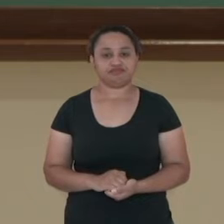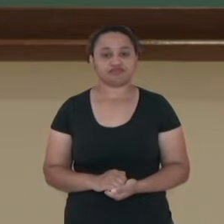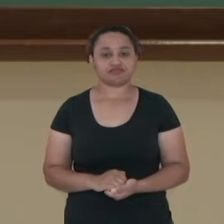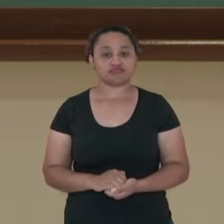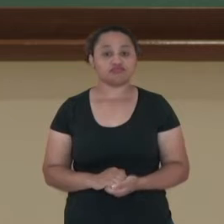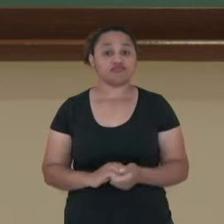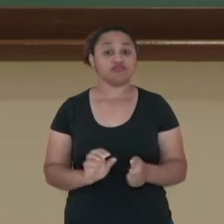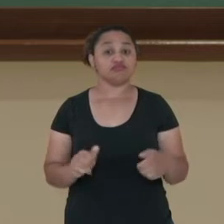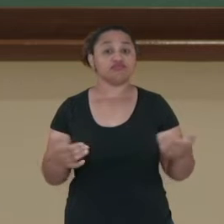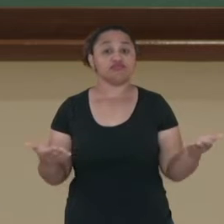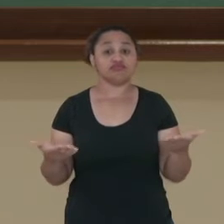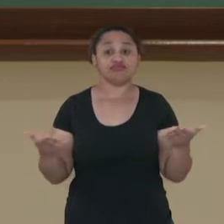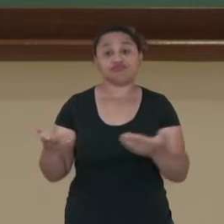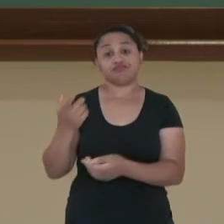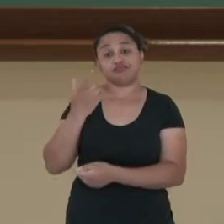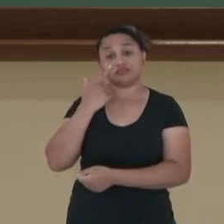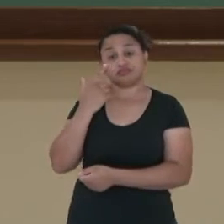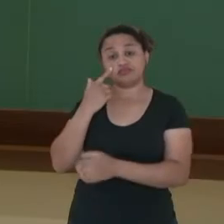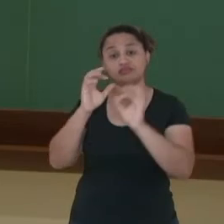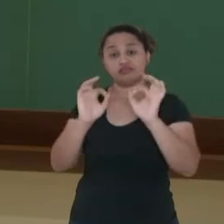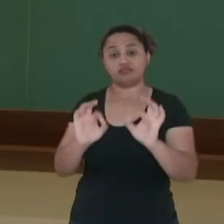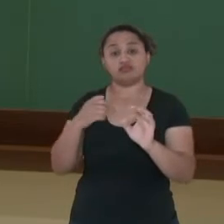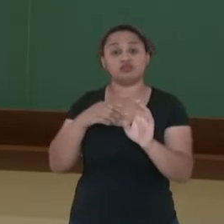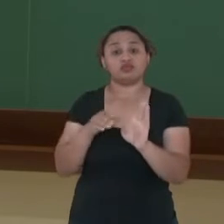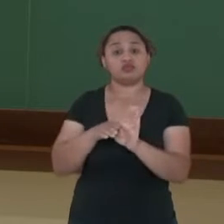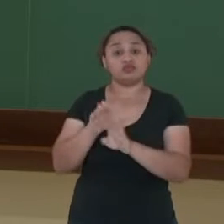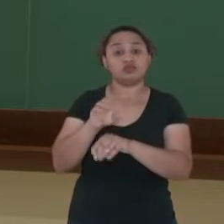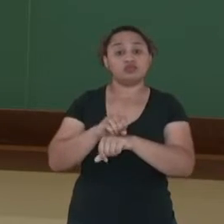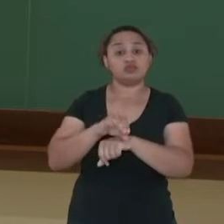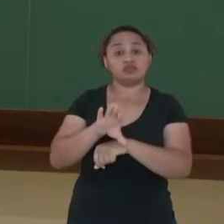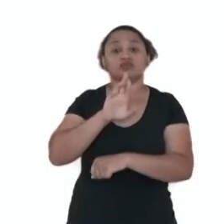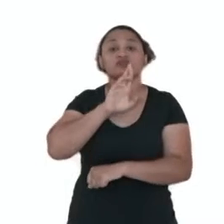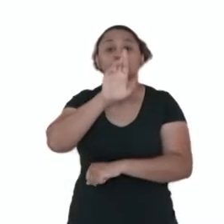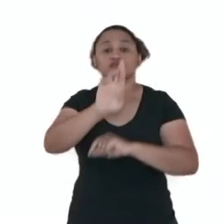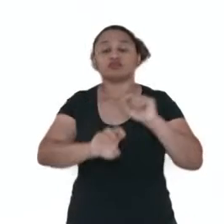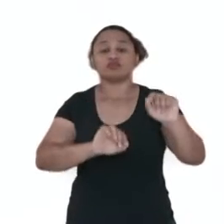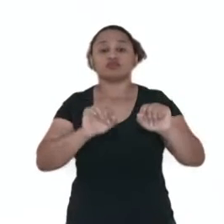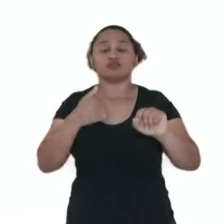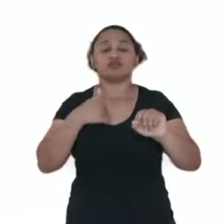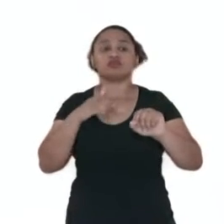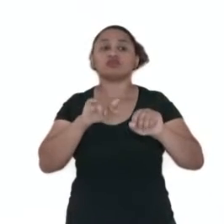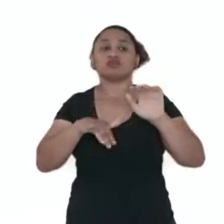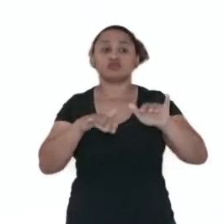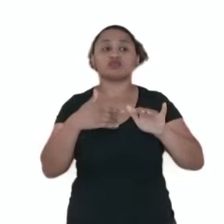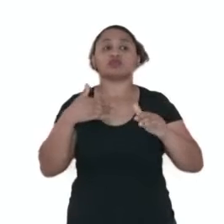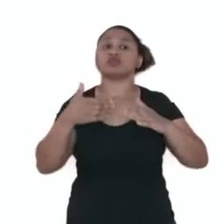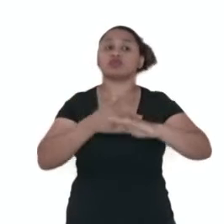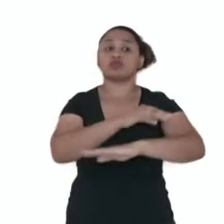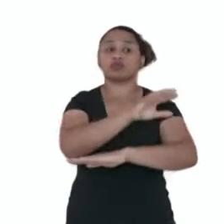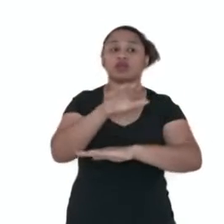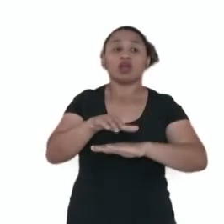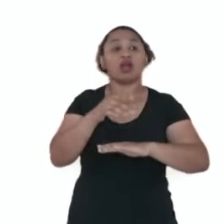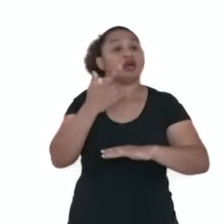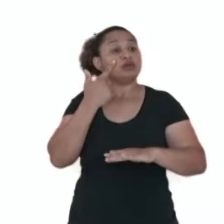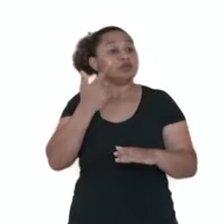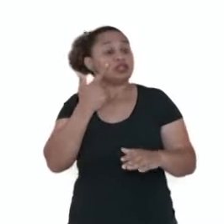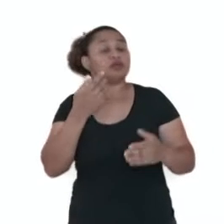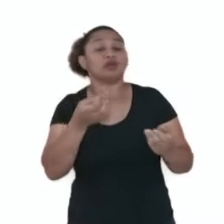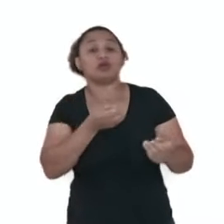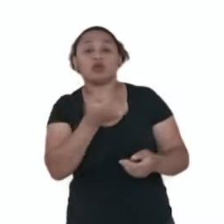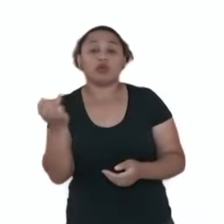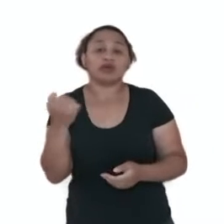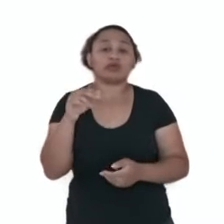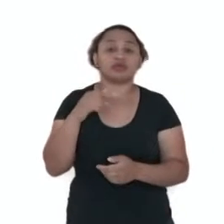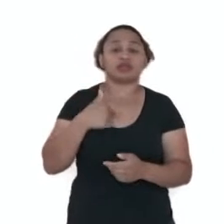Vamos lá, galera, vamos ver uma sugestão de resposta aqui. A pegada ecológica é uma medida dos impactos do consumo humano sobre